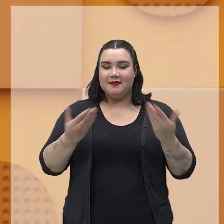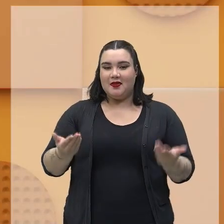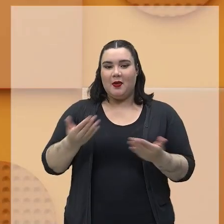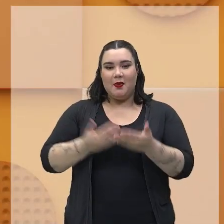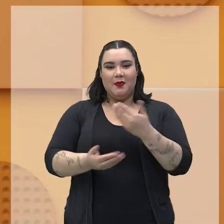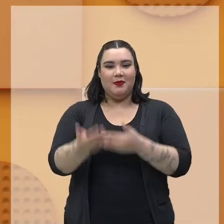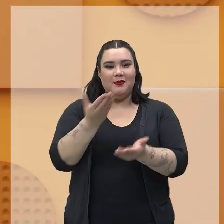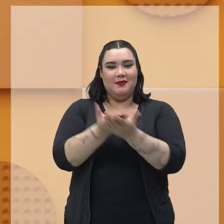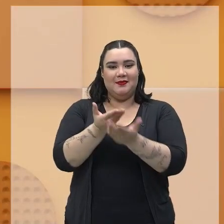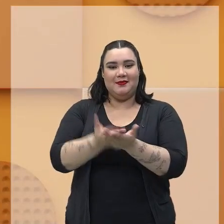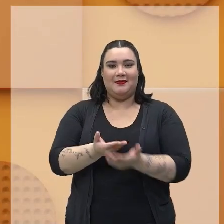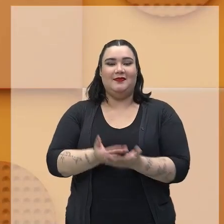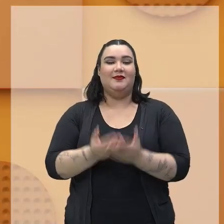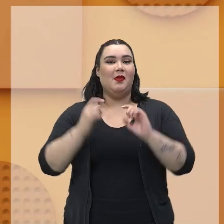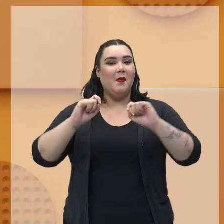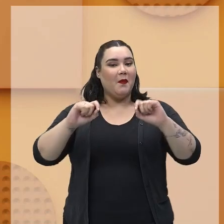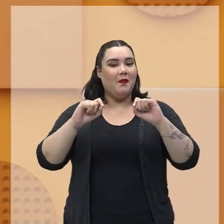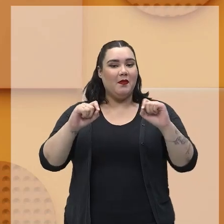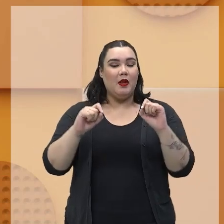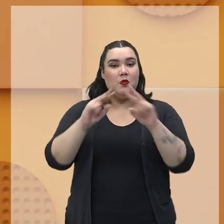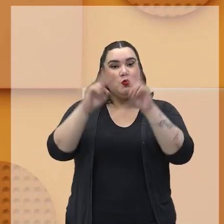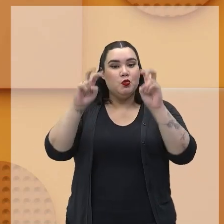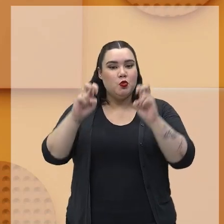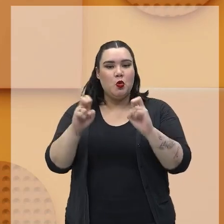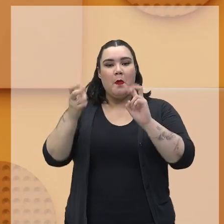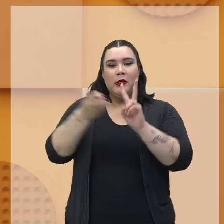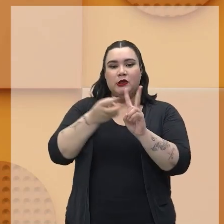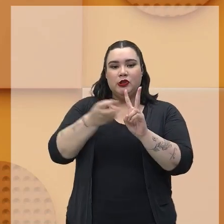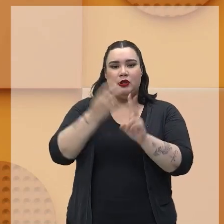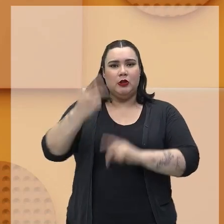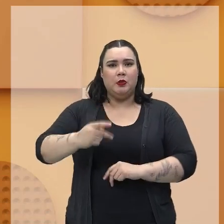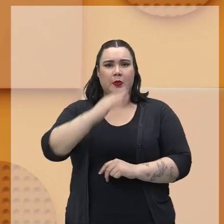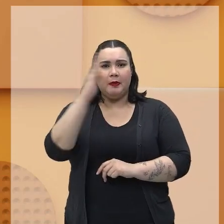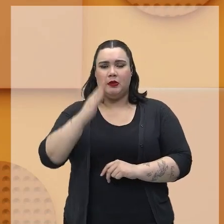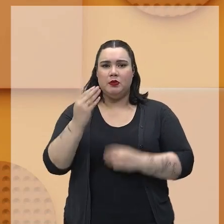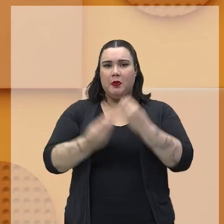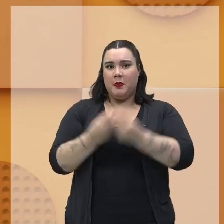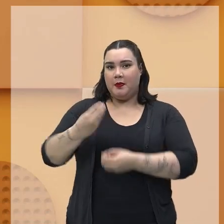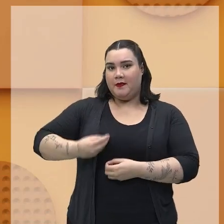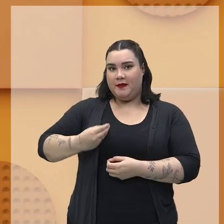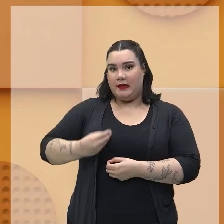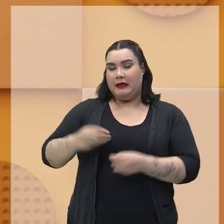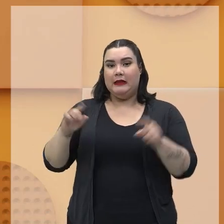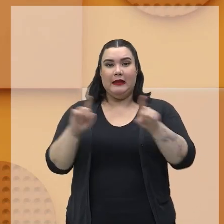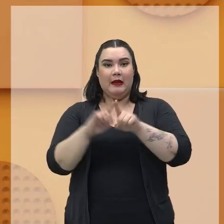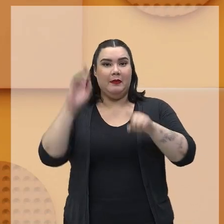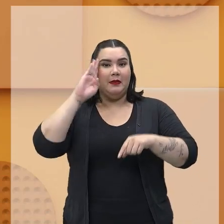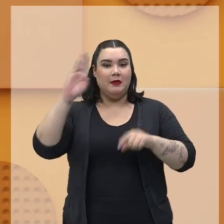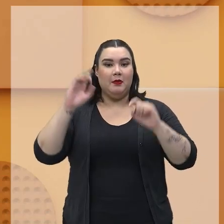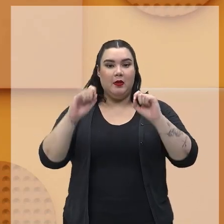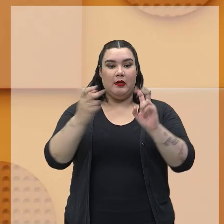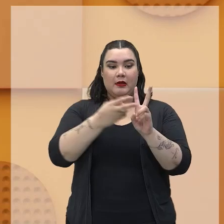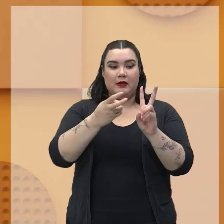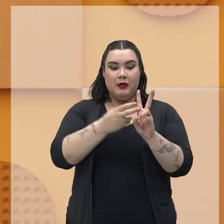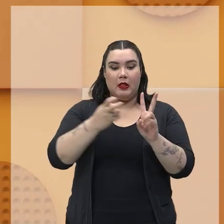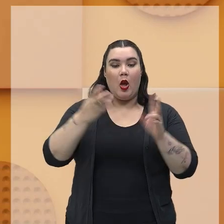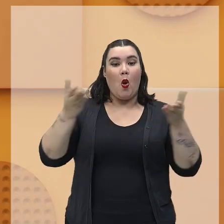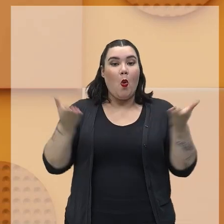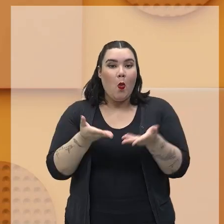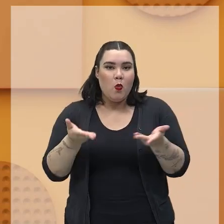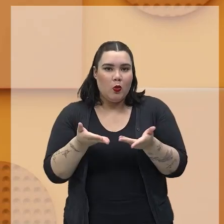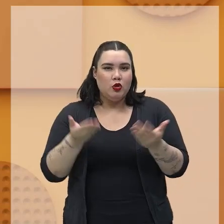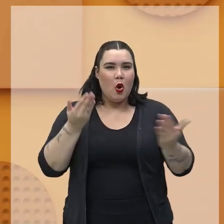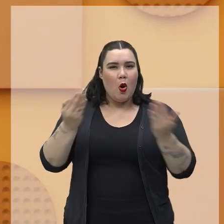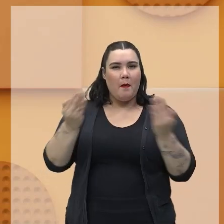Continuaremos então falando sobre a questão indígena no Brasil e principalmente a questão indígena no Brasil na